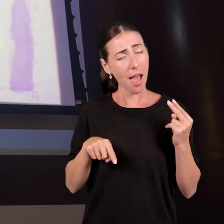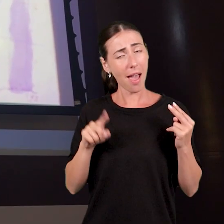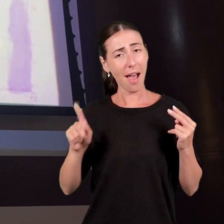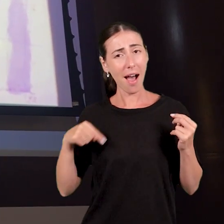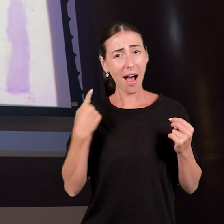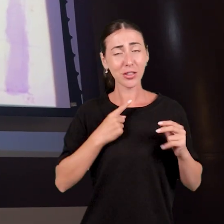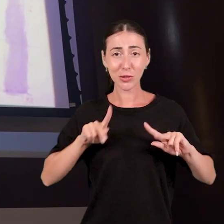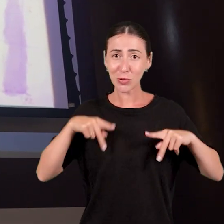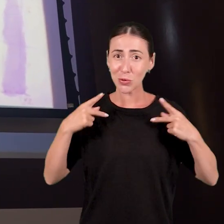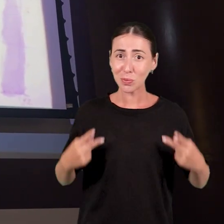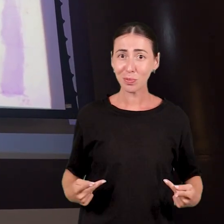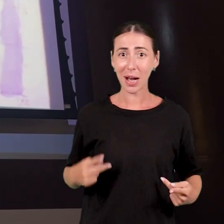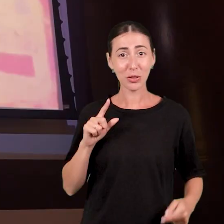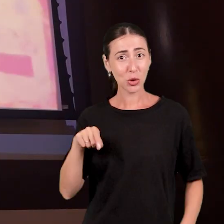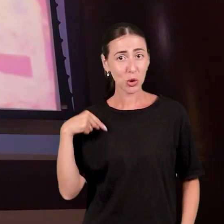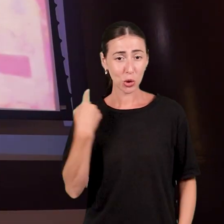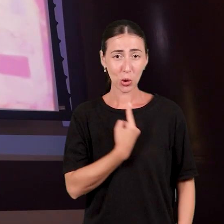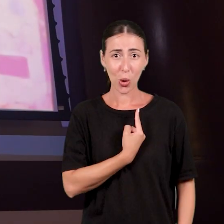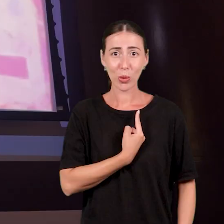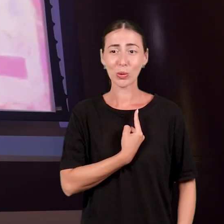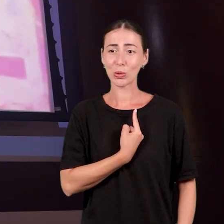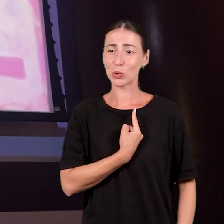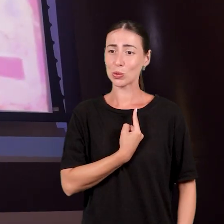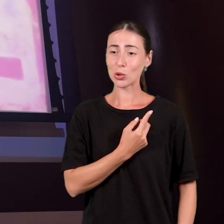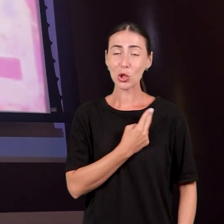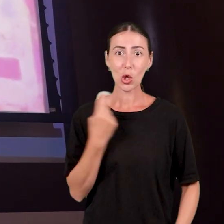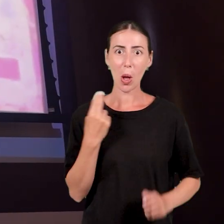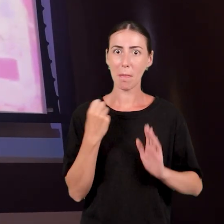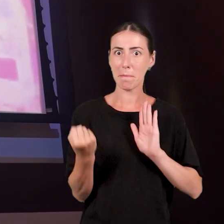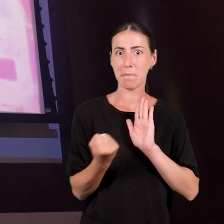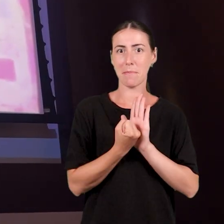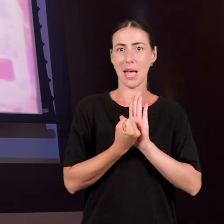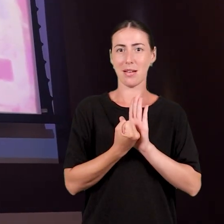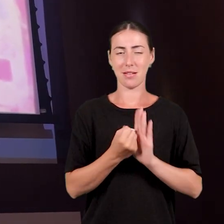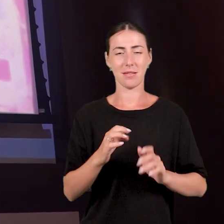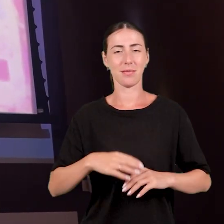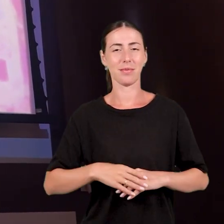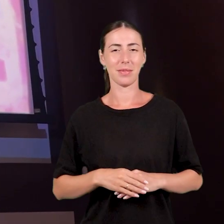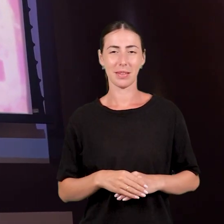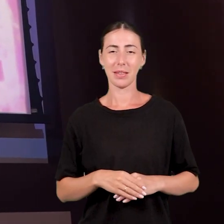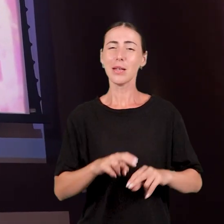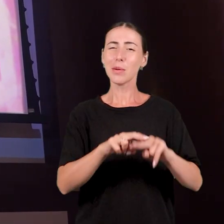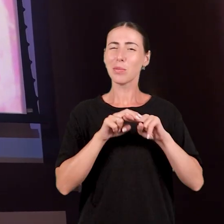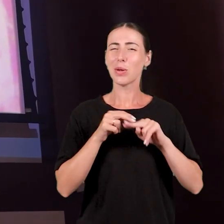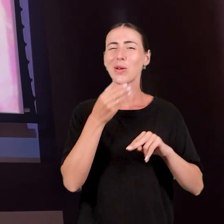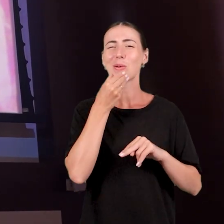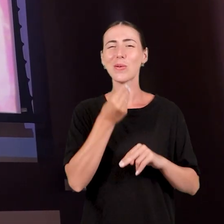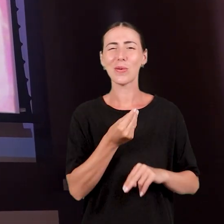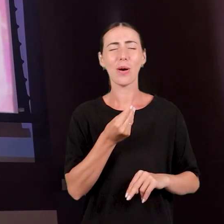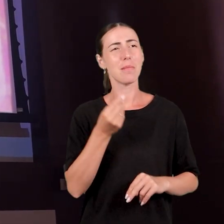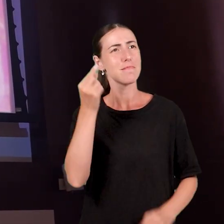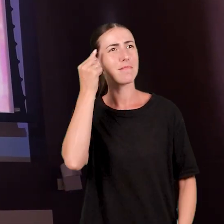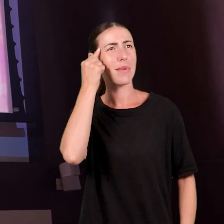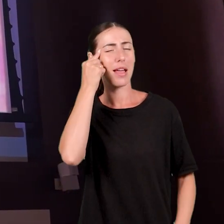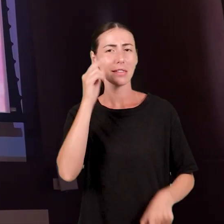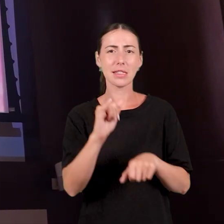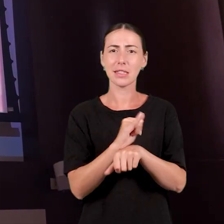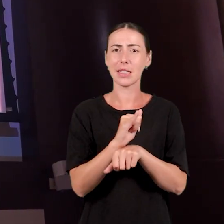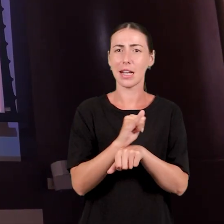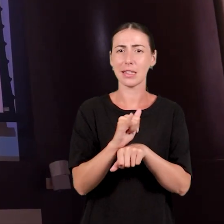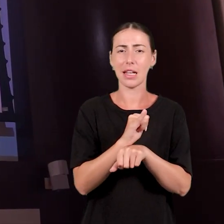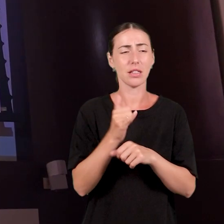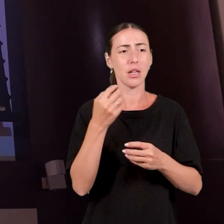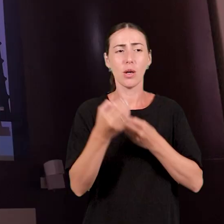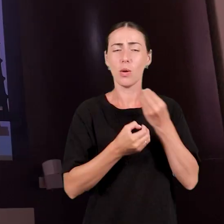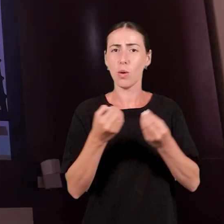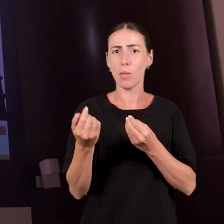conhecimento, mas pelo desejo de deixar de tê-lo, como se quisesse suspender o pensamento, missão tão impossível quanto retirar